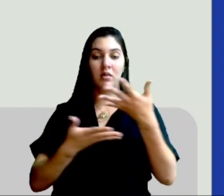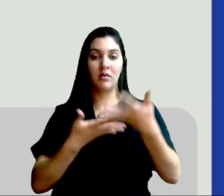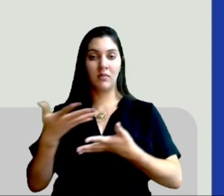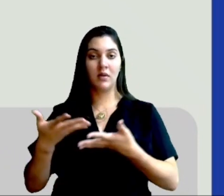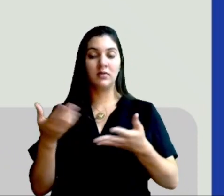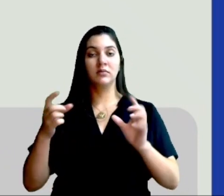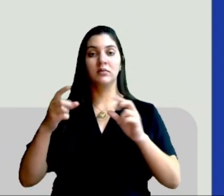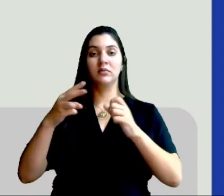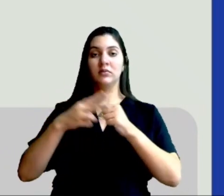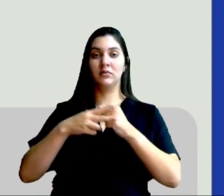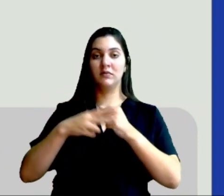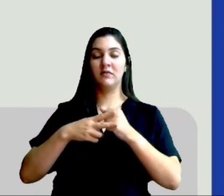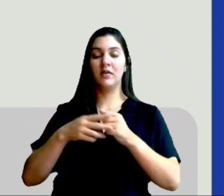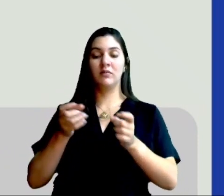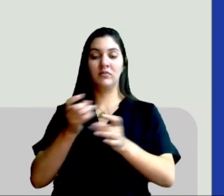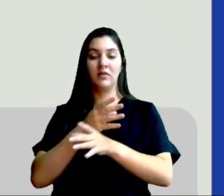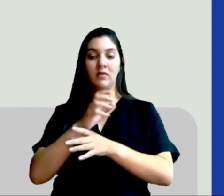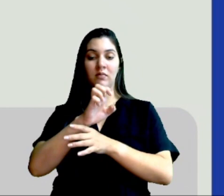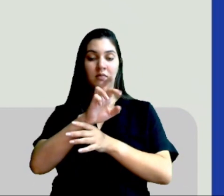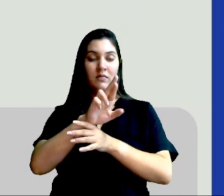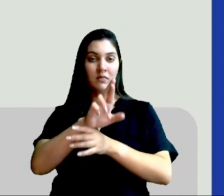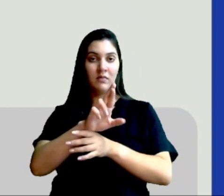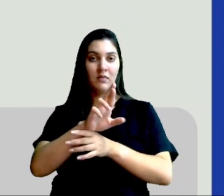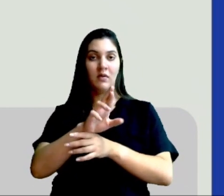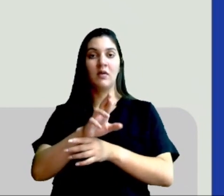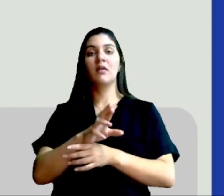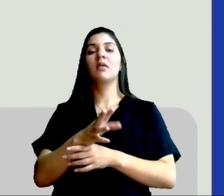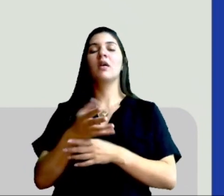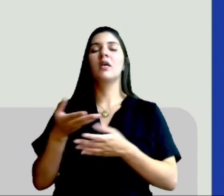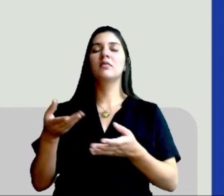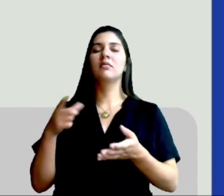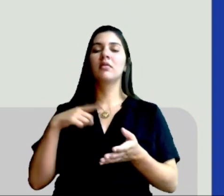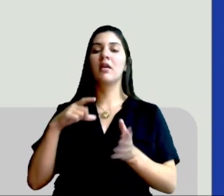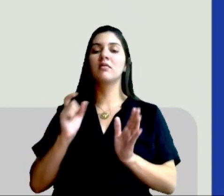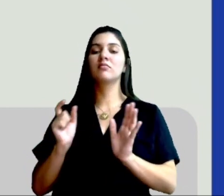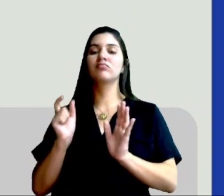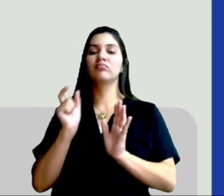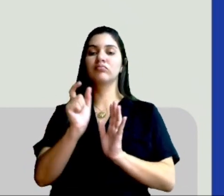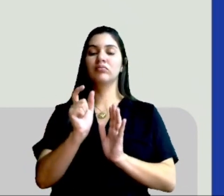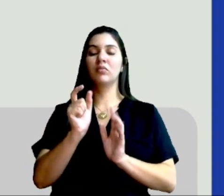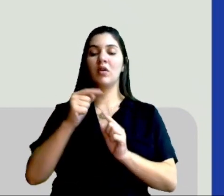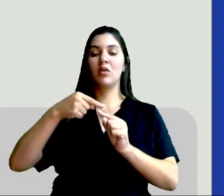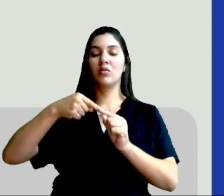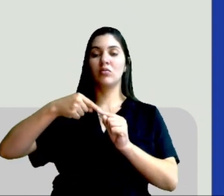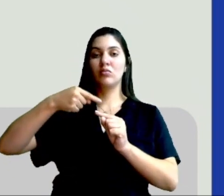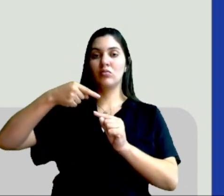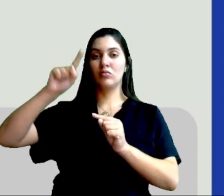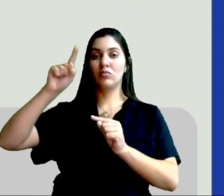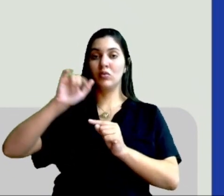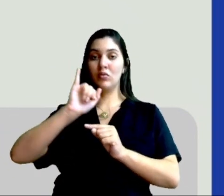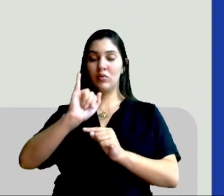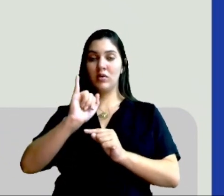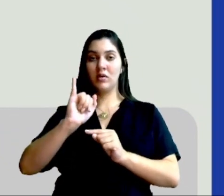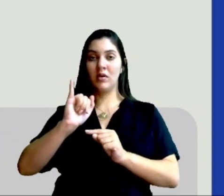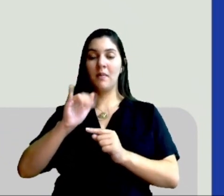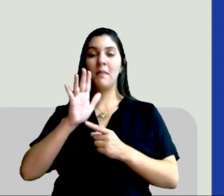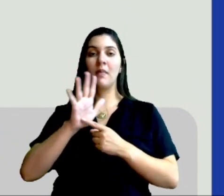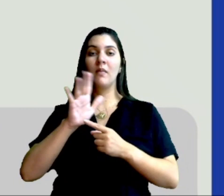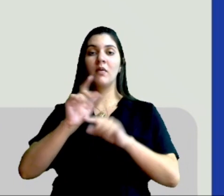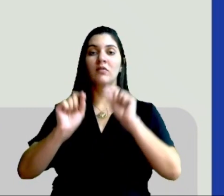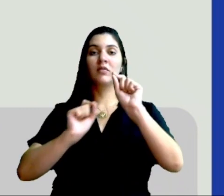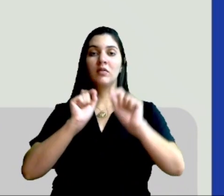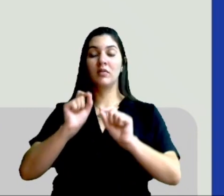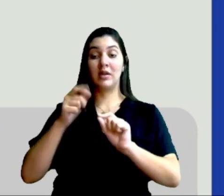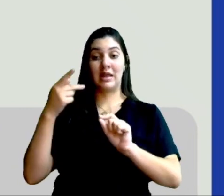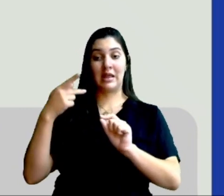particípio dos verbos terminados em ER, a gente coloca um acento agudo no I, que é para